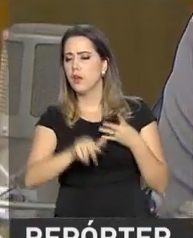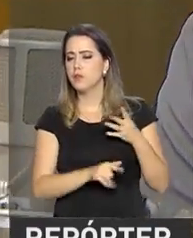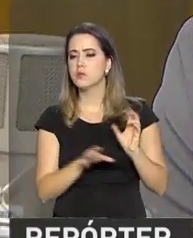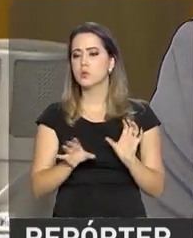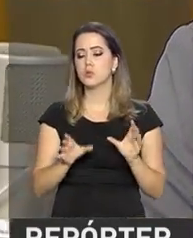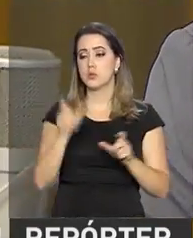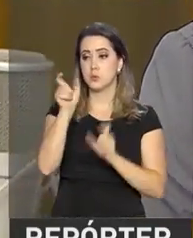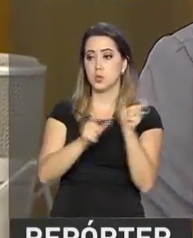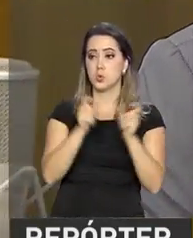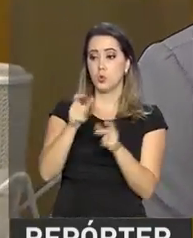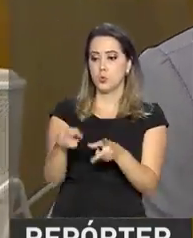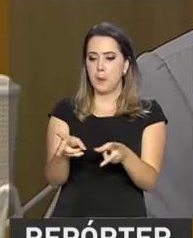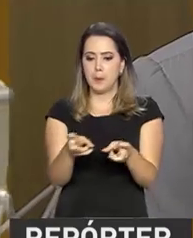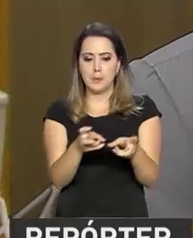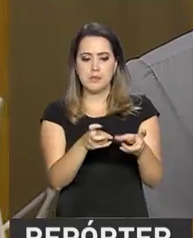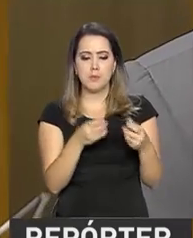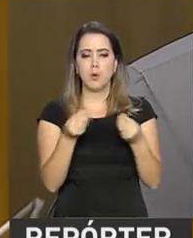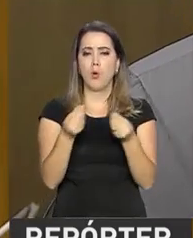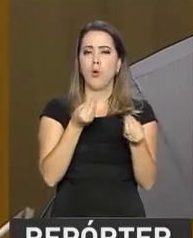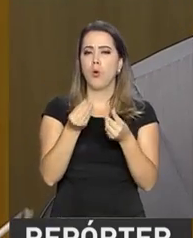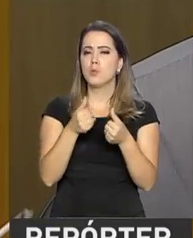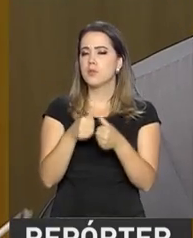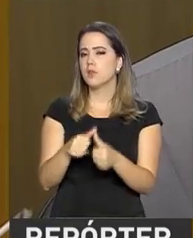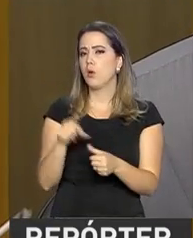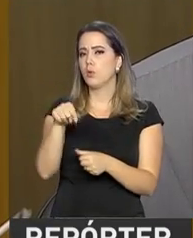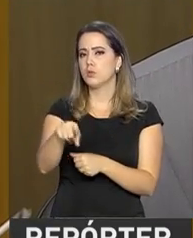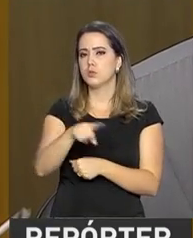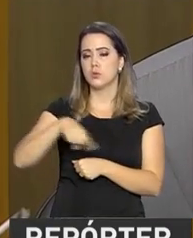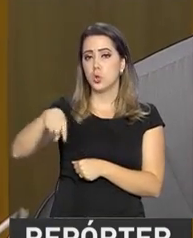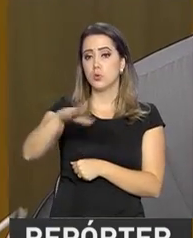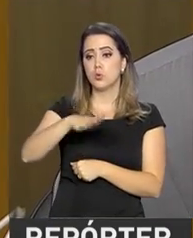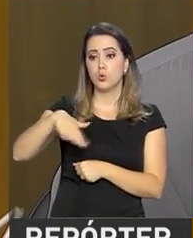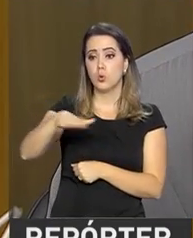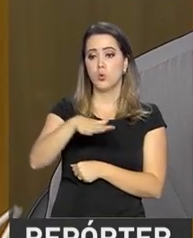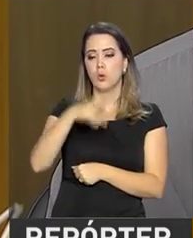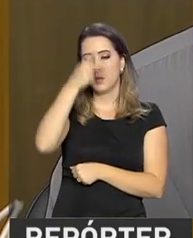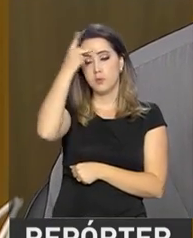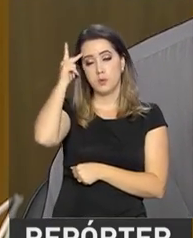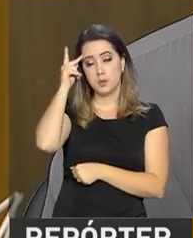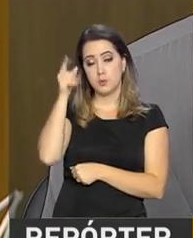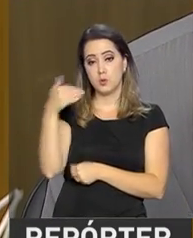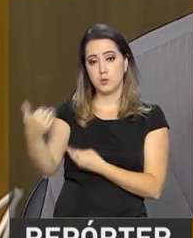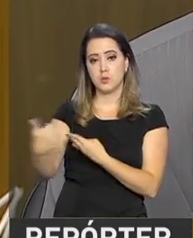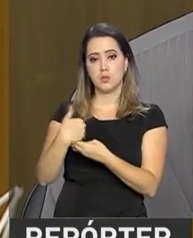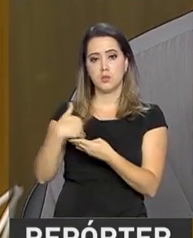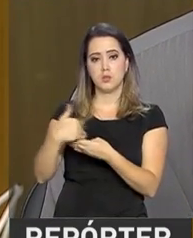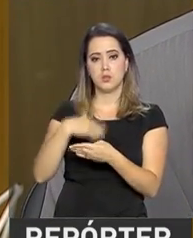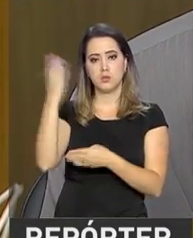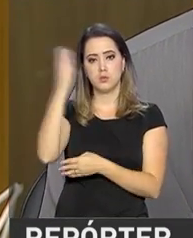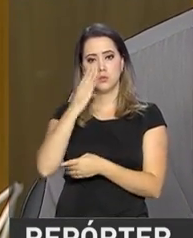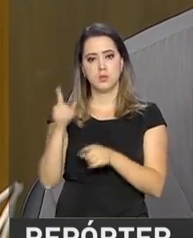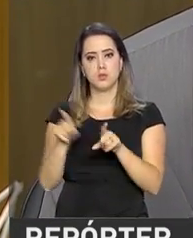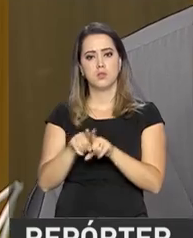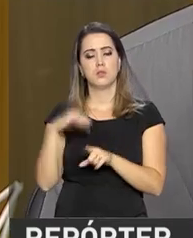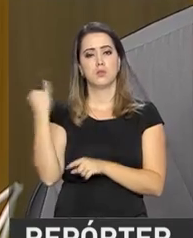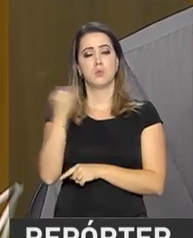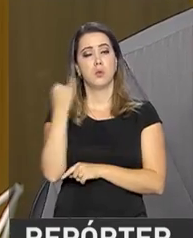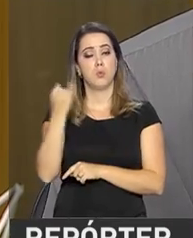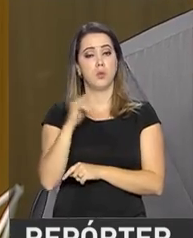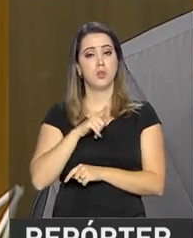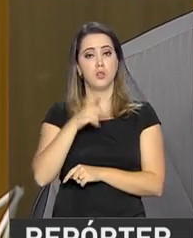de destacar que além de verificar a a situação dos migrantes venezuelanos também importa mencionar a